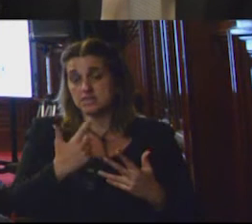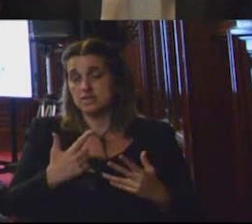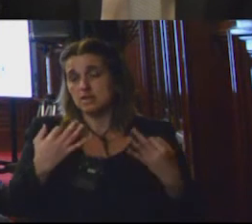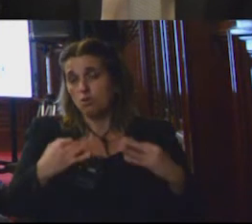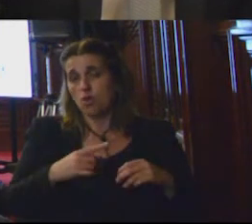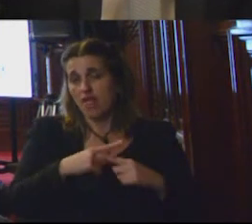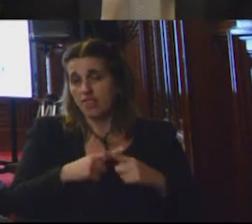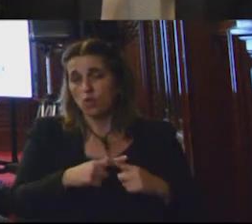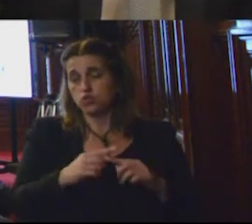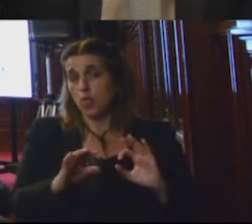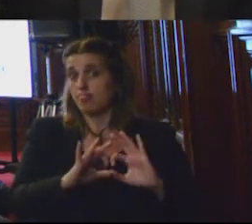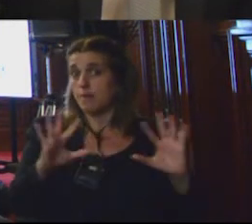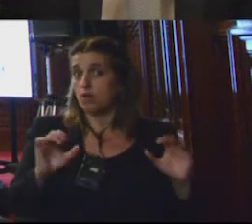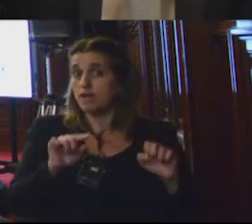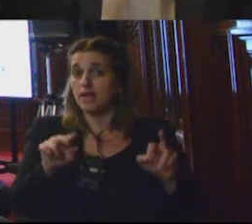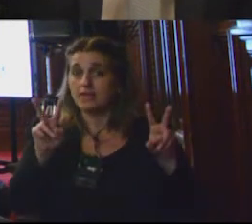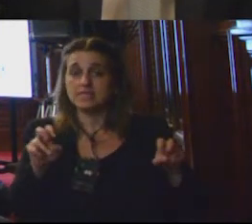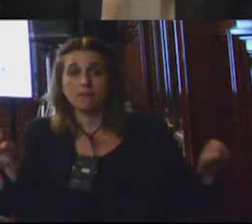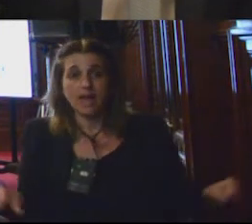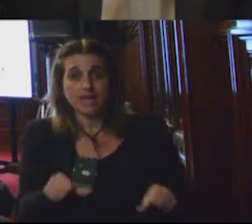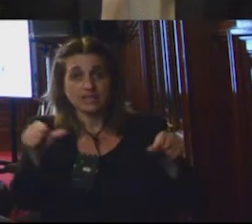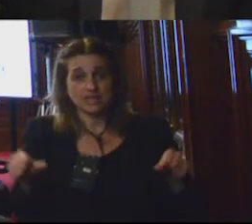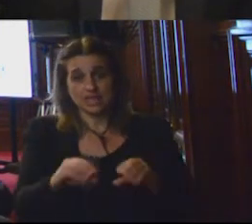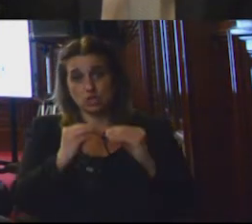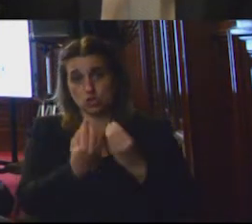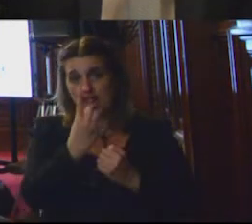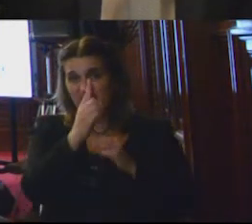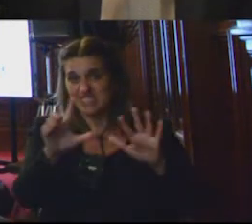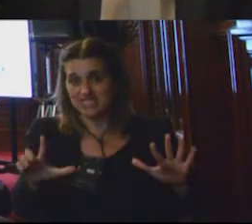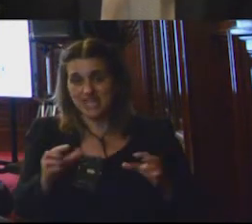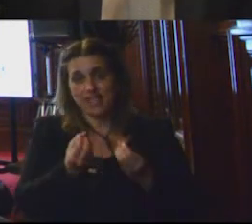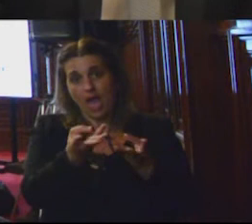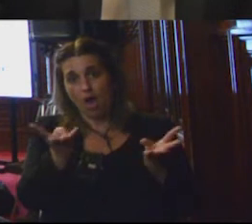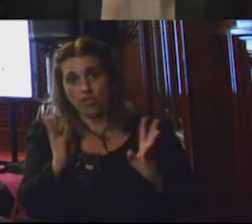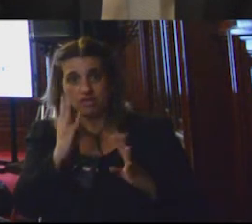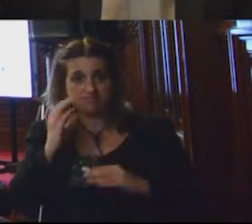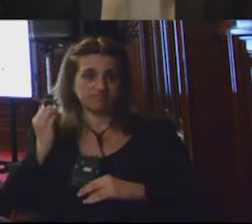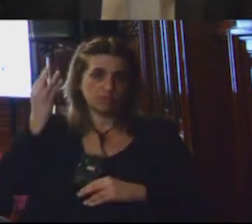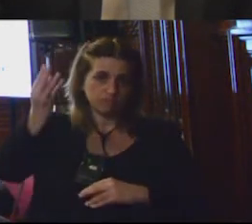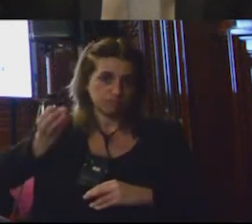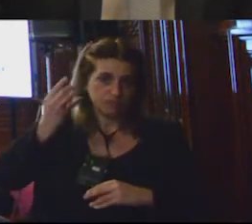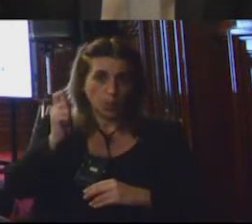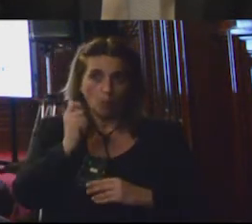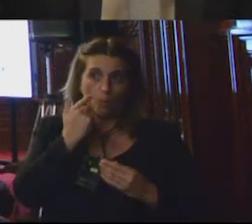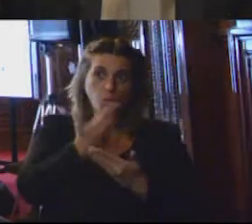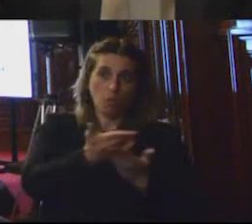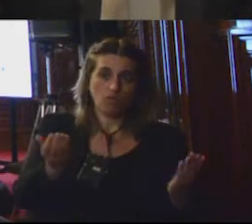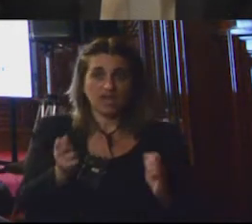foram realizadas 17 audiências públicas, 7 seminários e